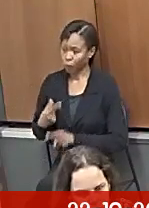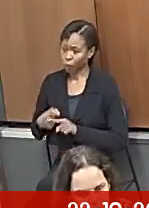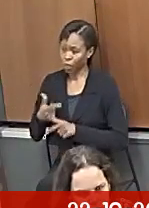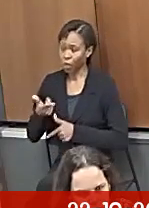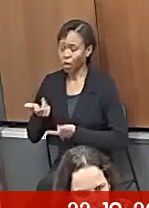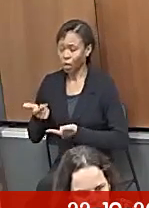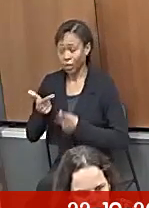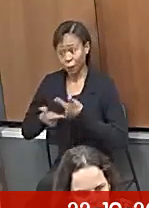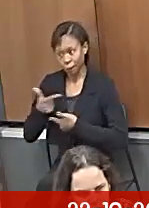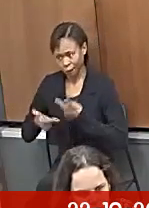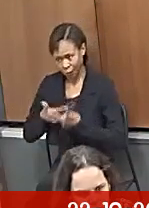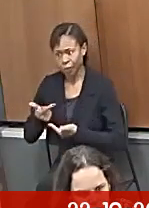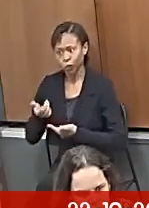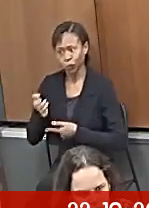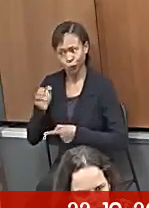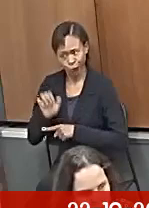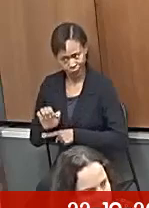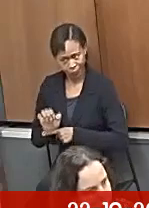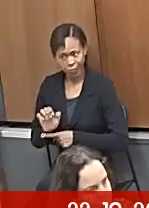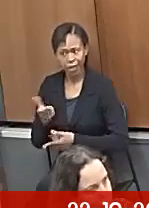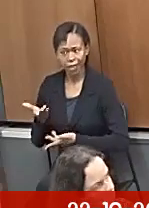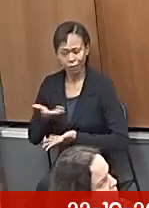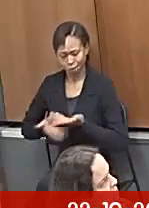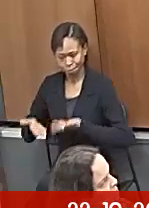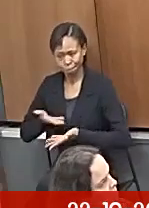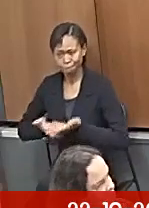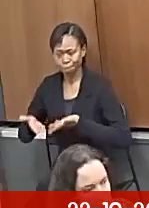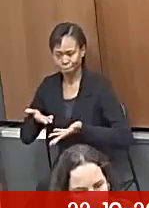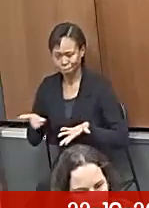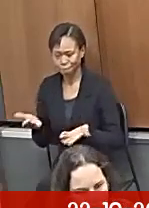de articulação do Estado para com vocês.